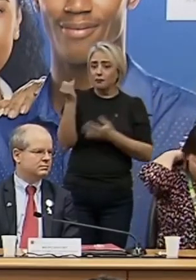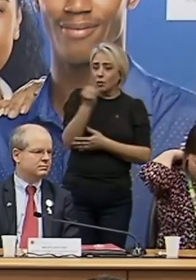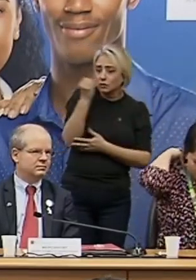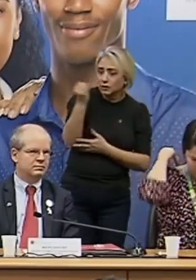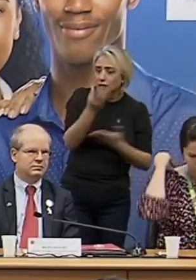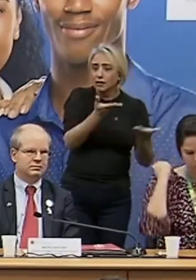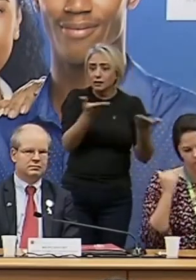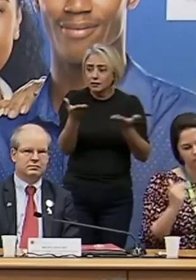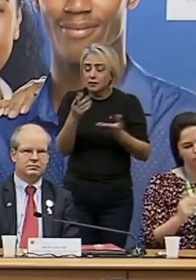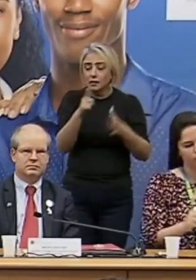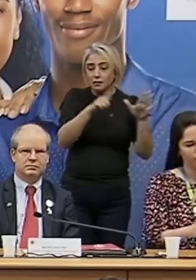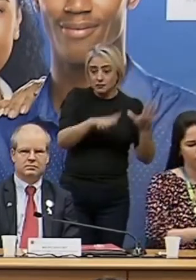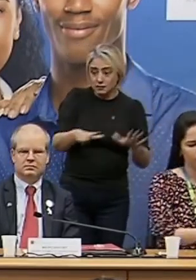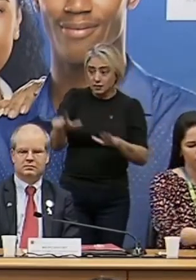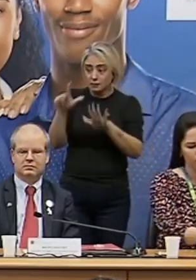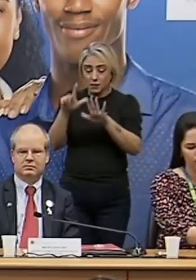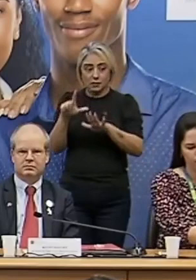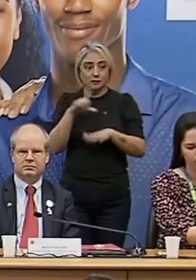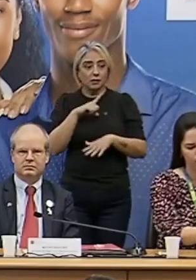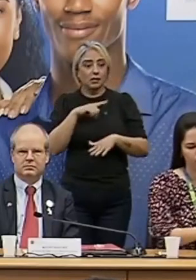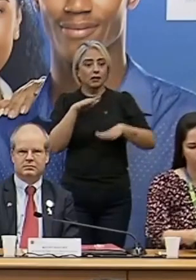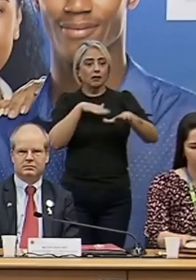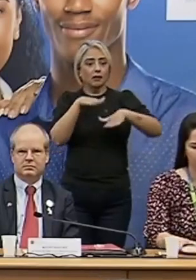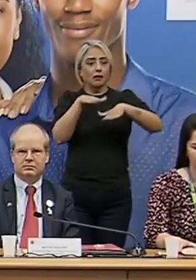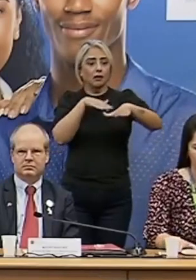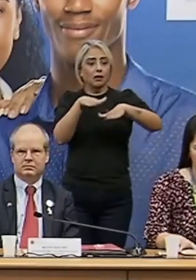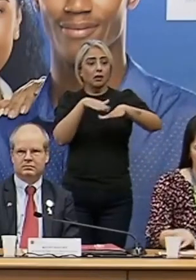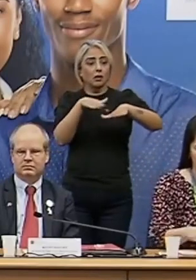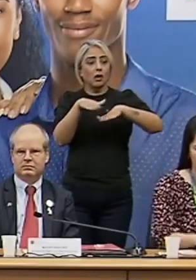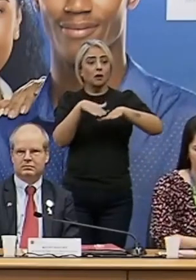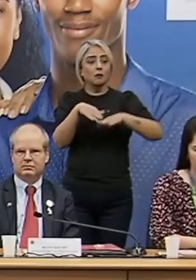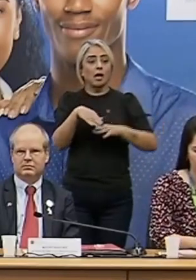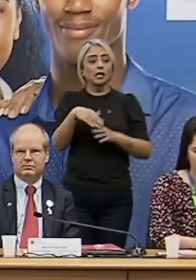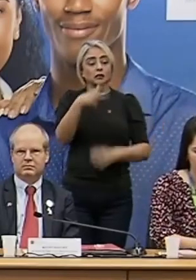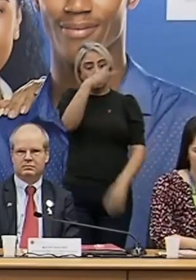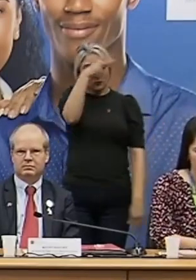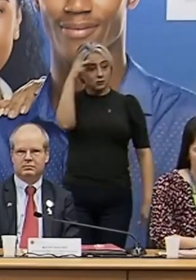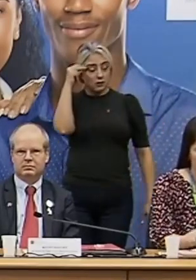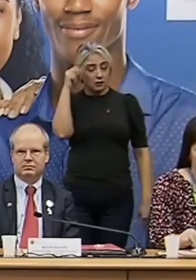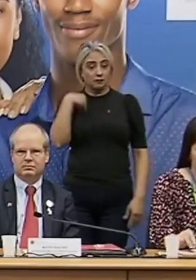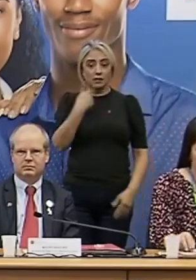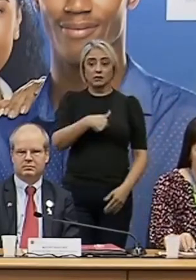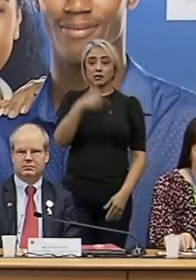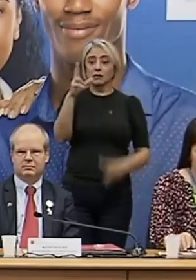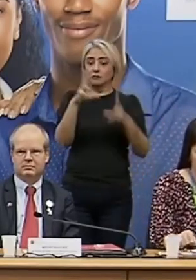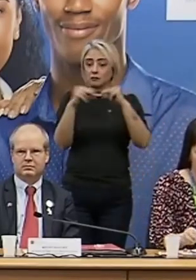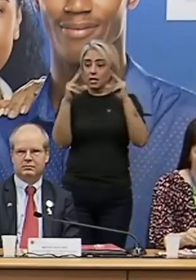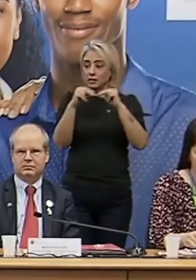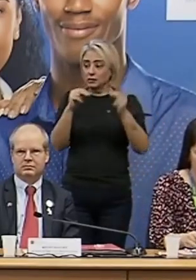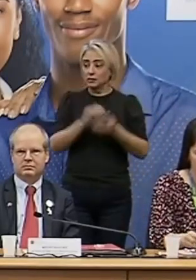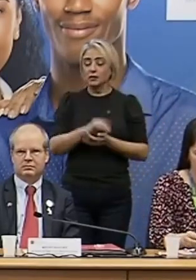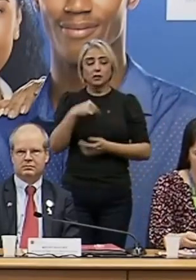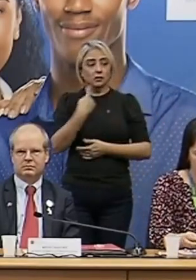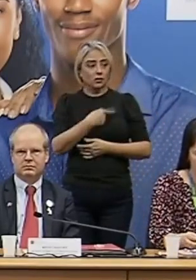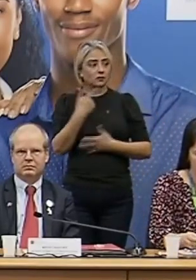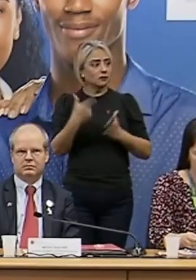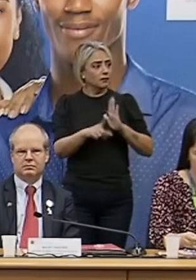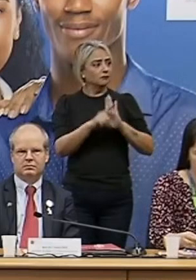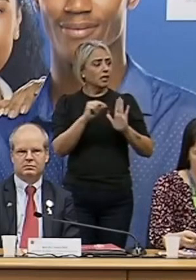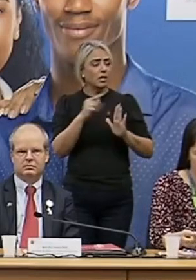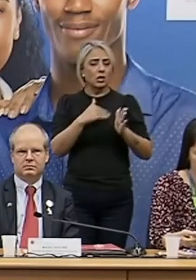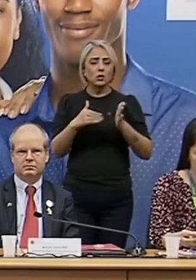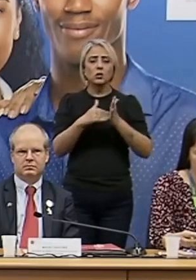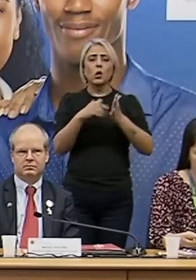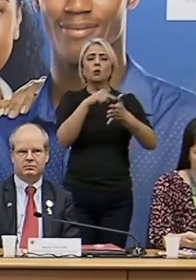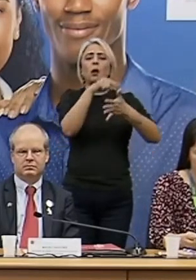importante. Semana que vem nós vamos estar com a marcha dos prefeitos aqui em Brasília, então nós vamos enfatizar